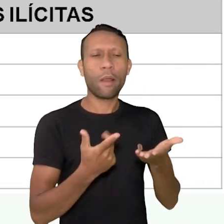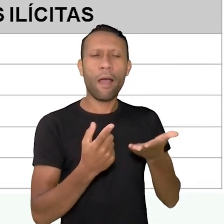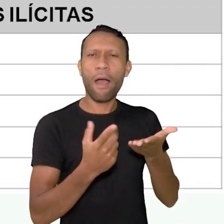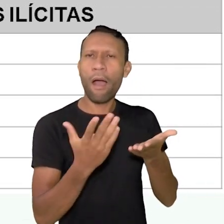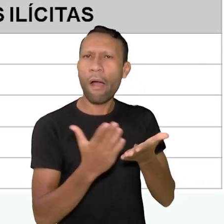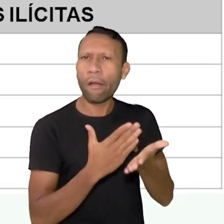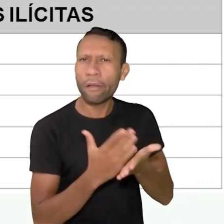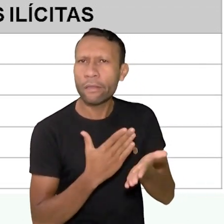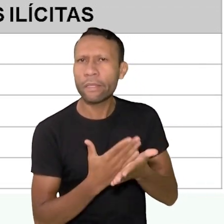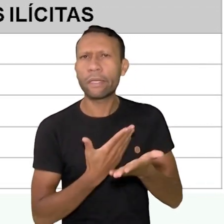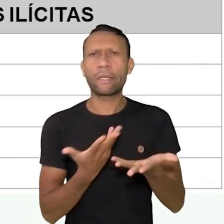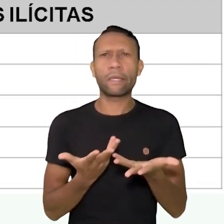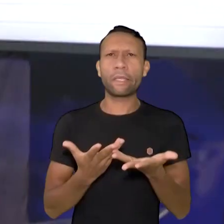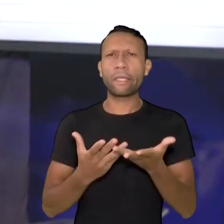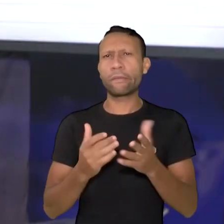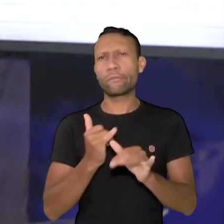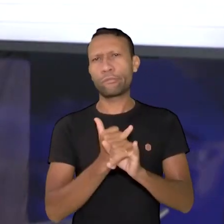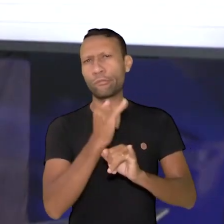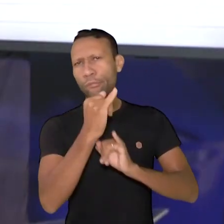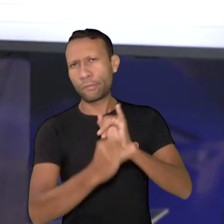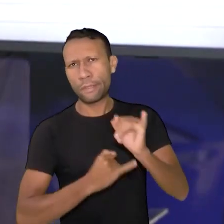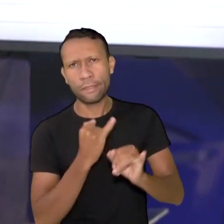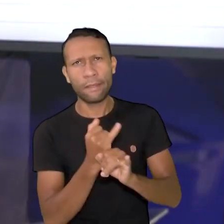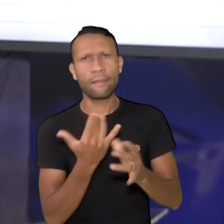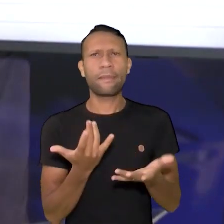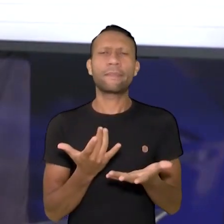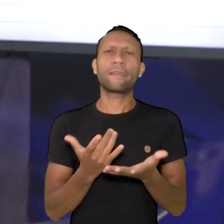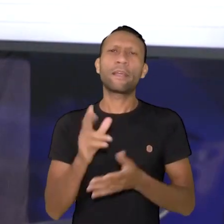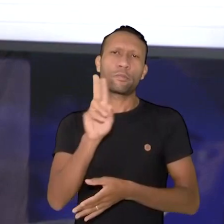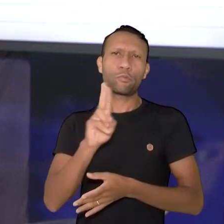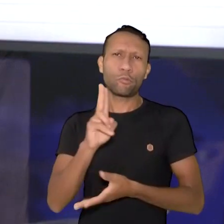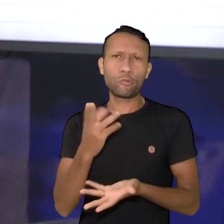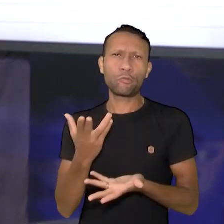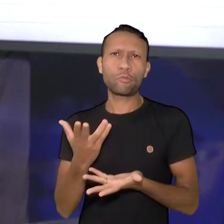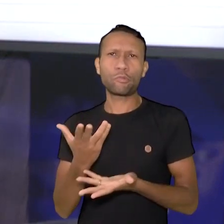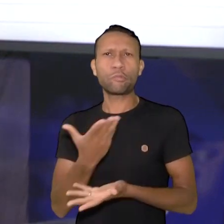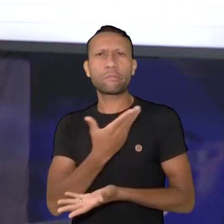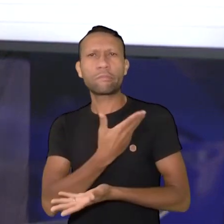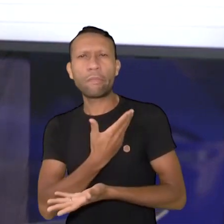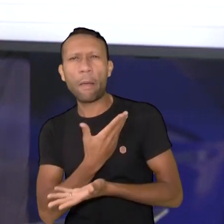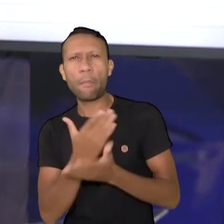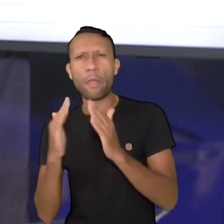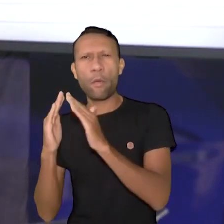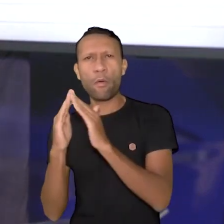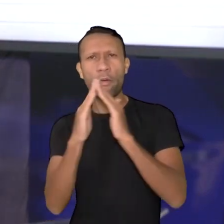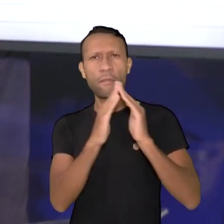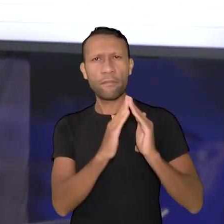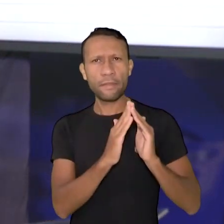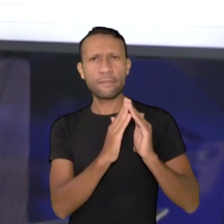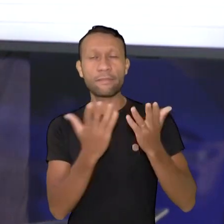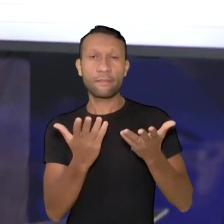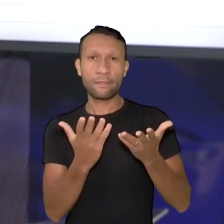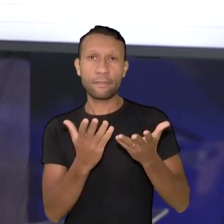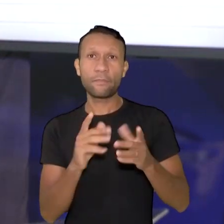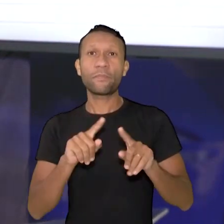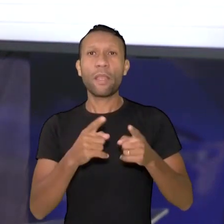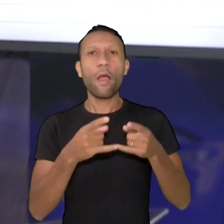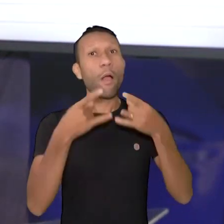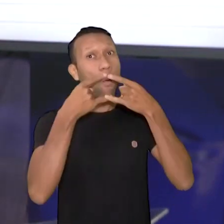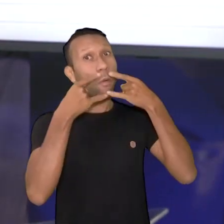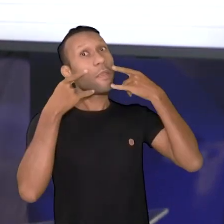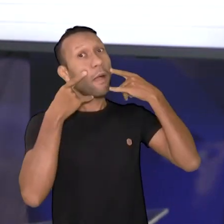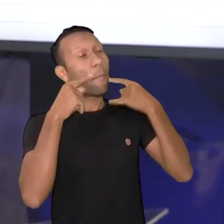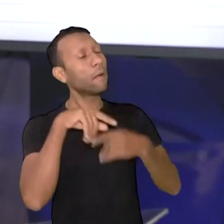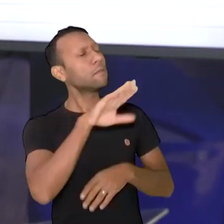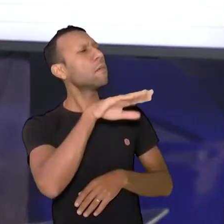dessas drogas. Livros na internet, com a família, com os vizinhos, tá certo? Então, usa máscara, vai lá no vizinho e pergunta